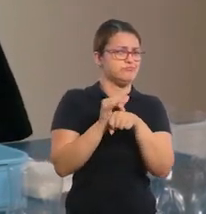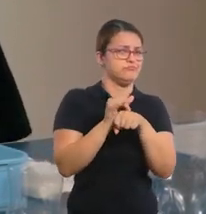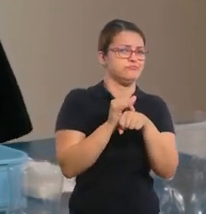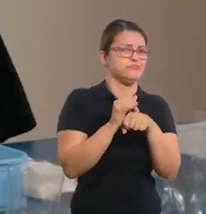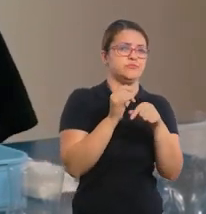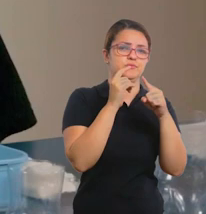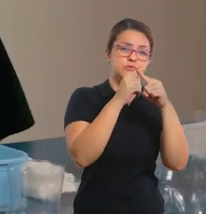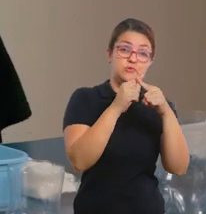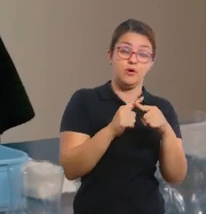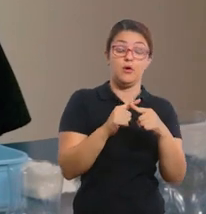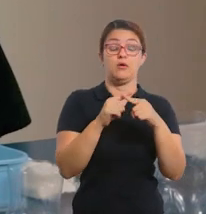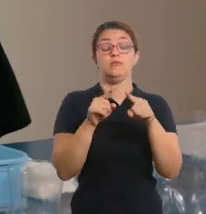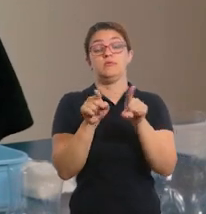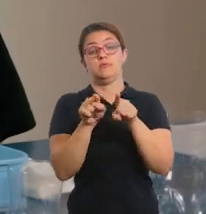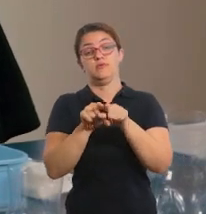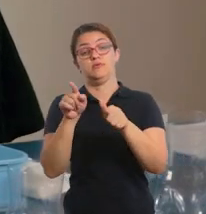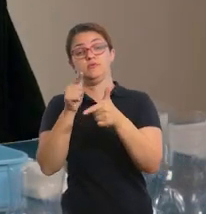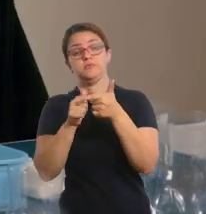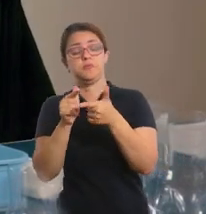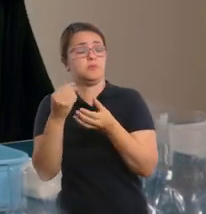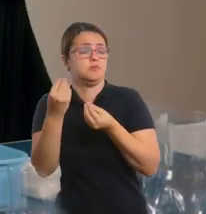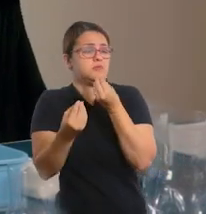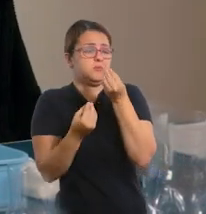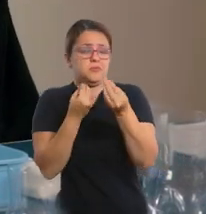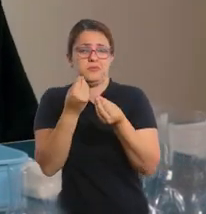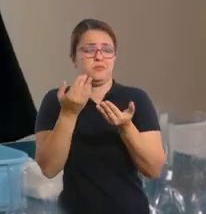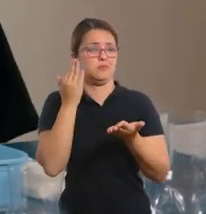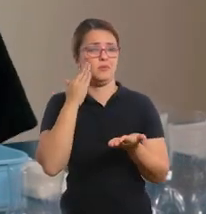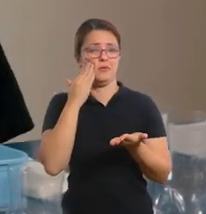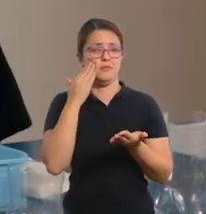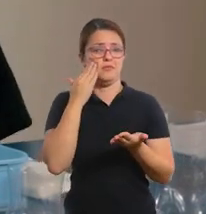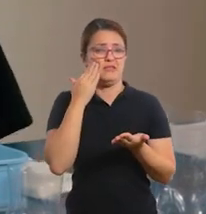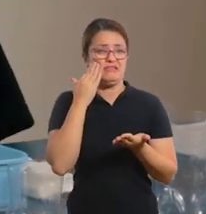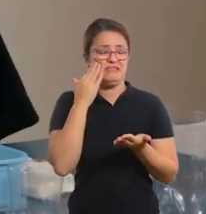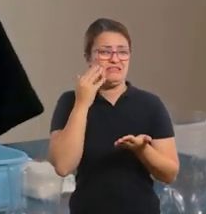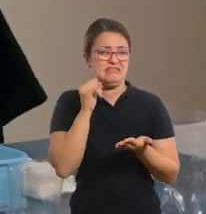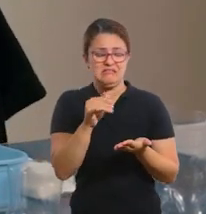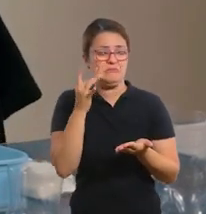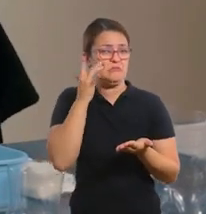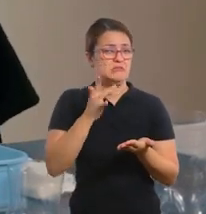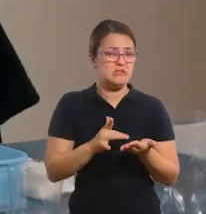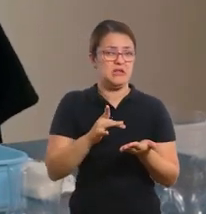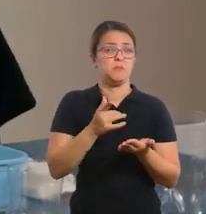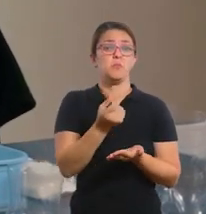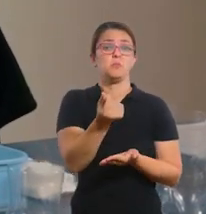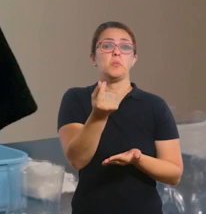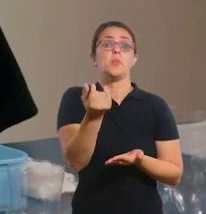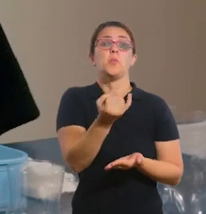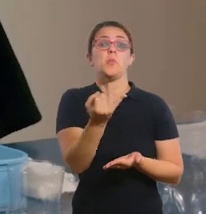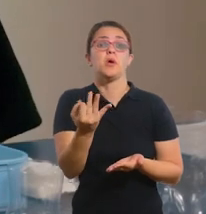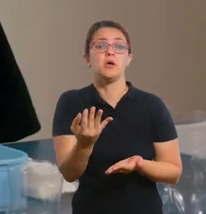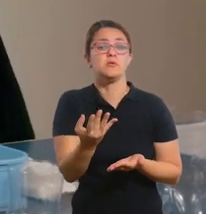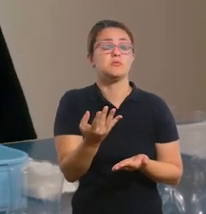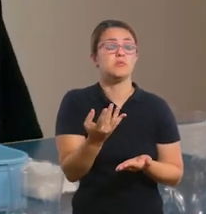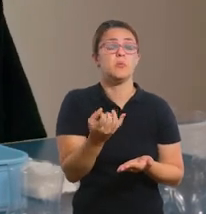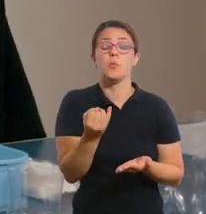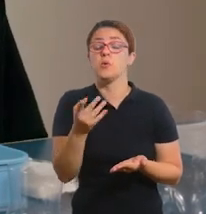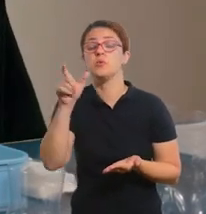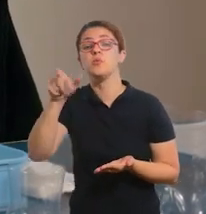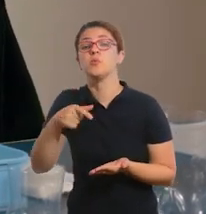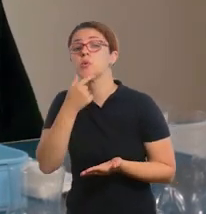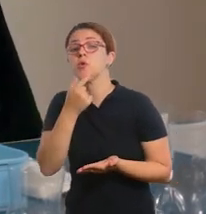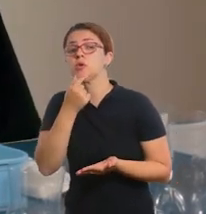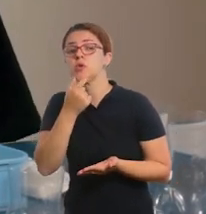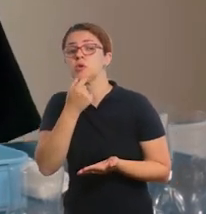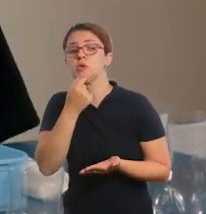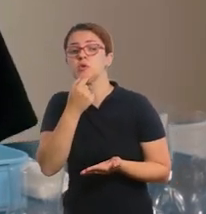tanto de multiplicação quanto de divisão. Mas como é que eu posso saber se aqui não tem preço nenhum? Quanto deu a compra da Marta,